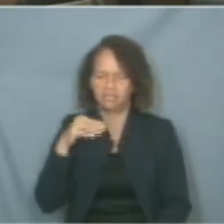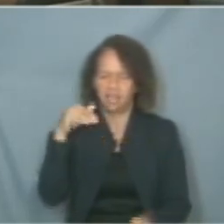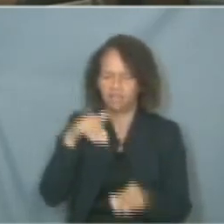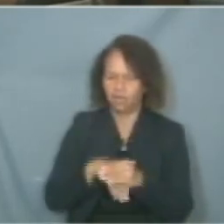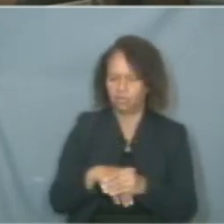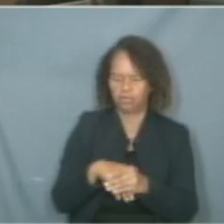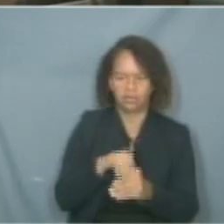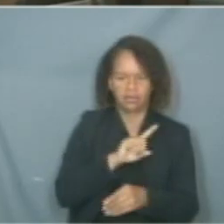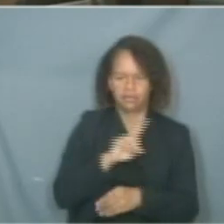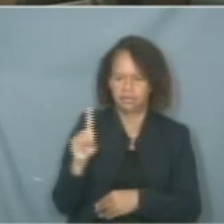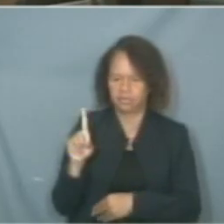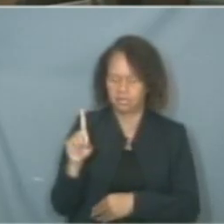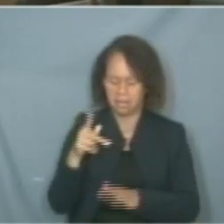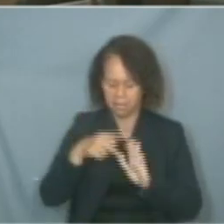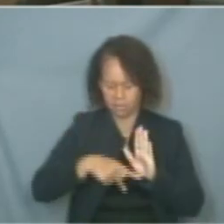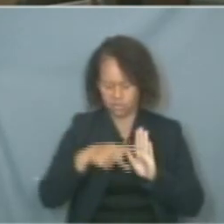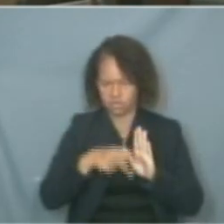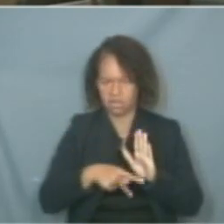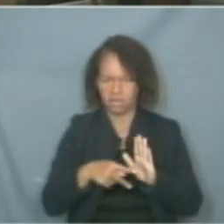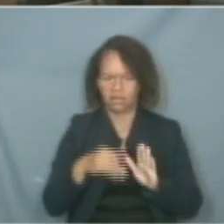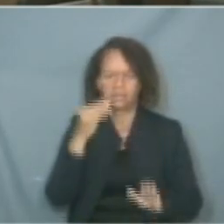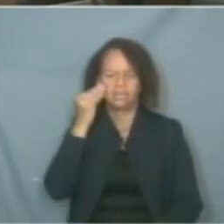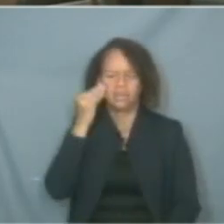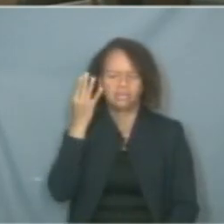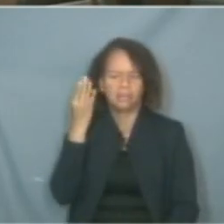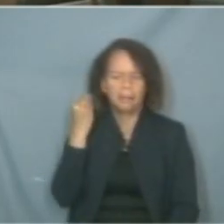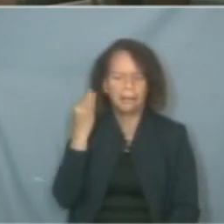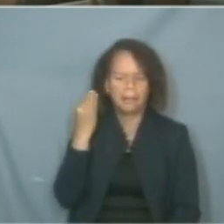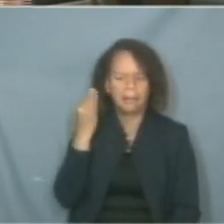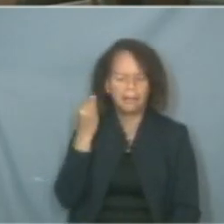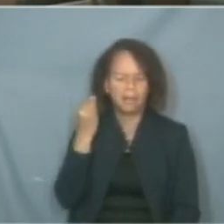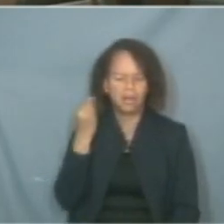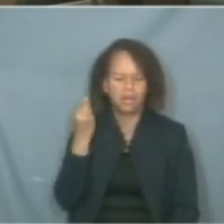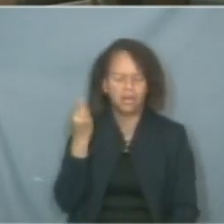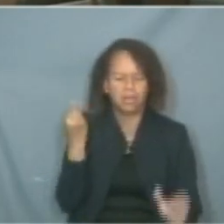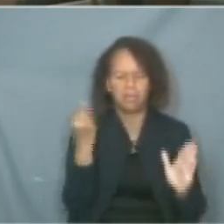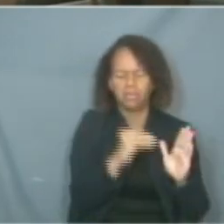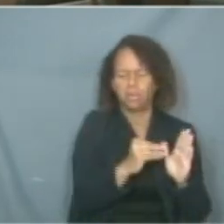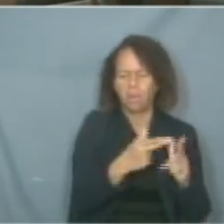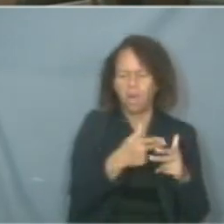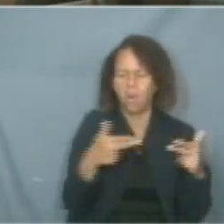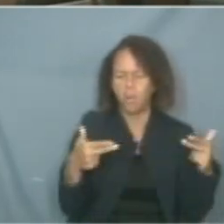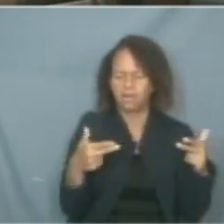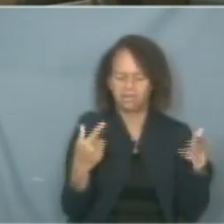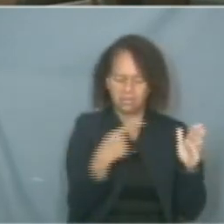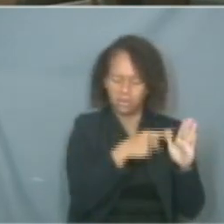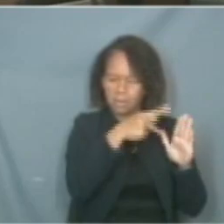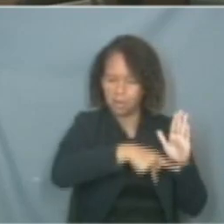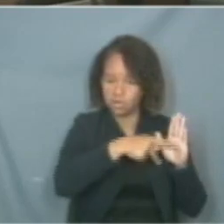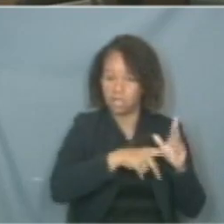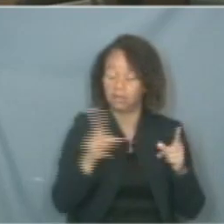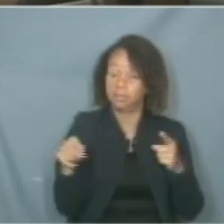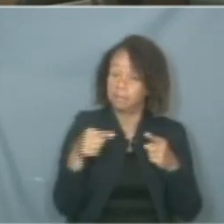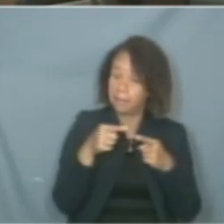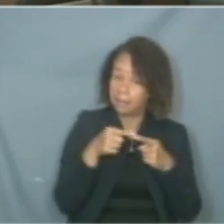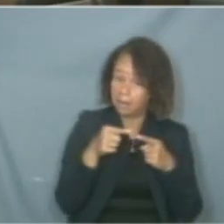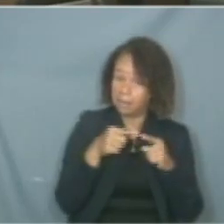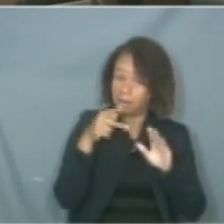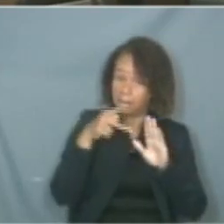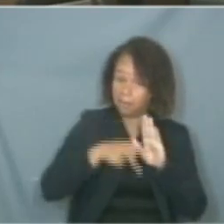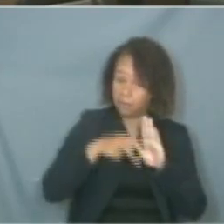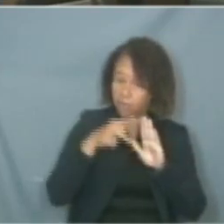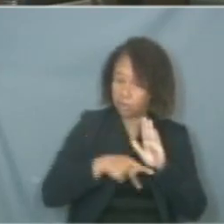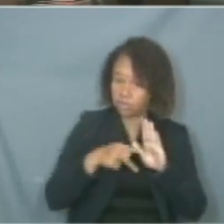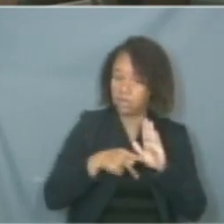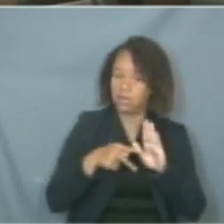nesse projeto. E tentando jogar alguma coisa de ruim dentro dele. Primeiro dizendo que o